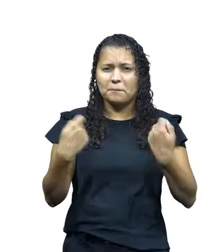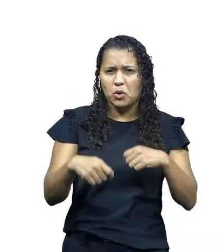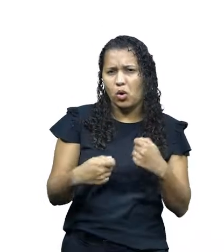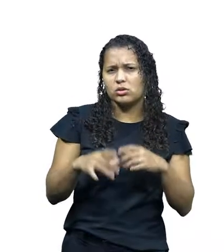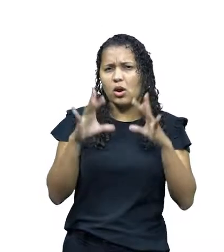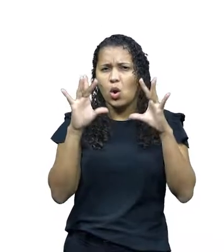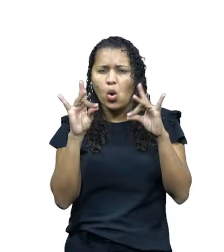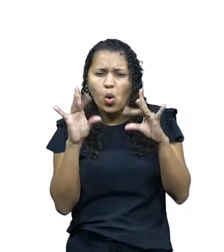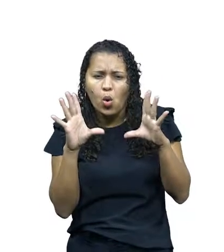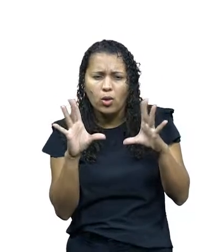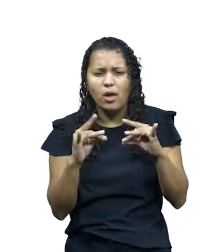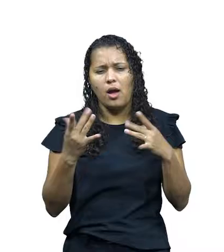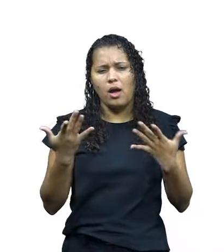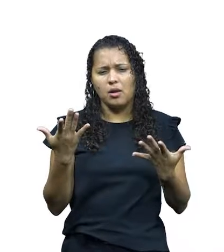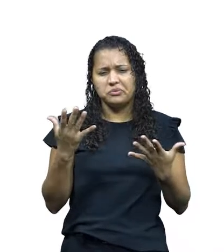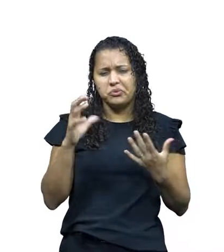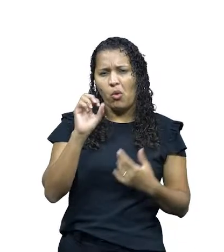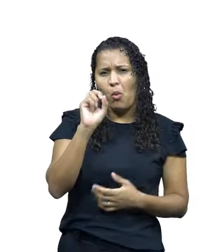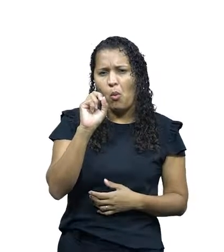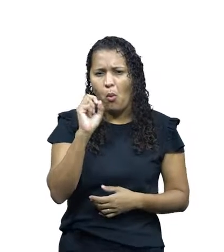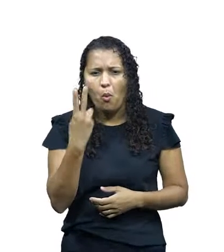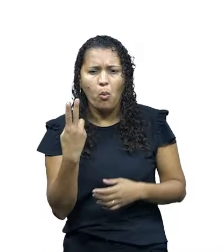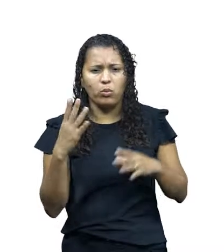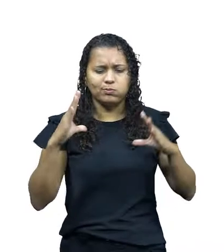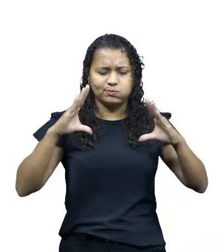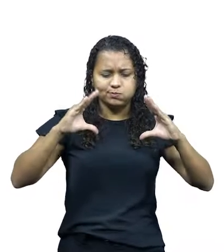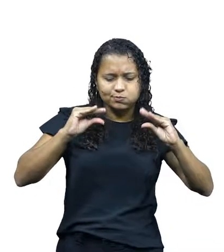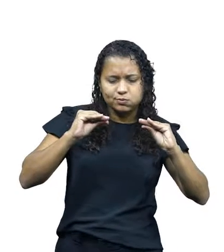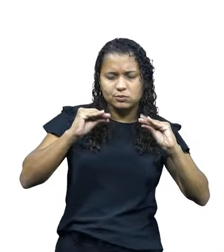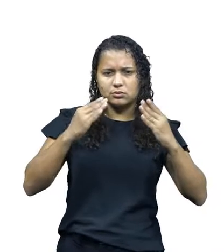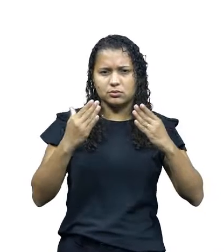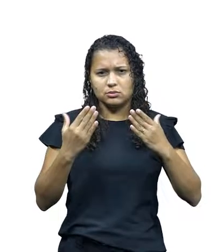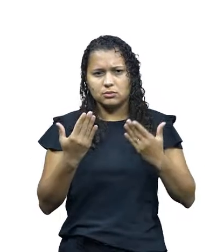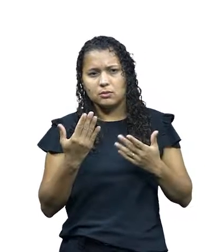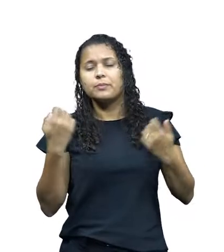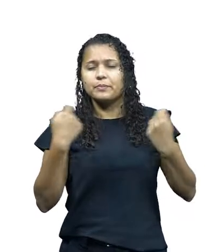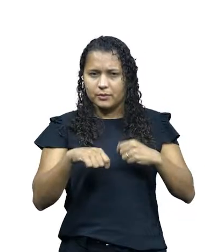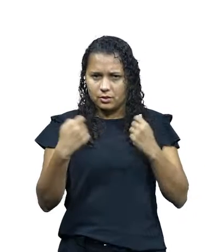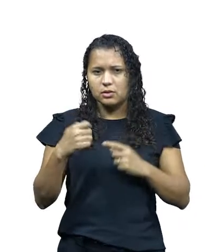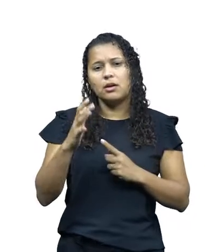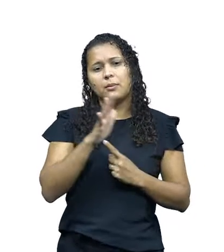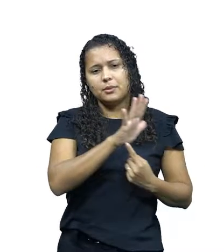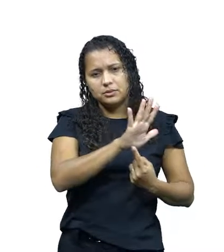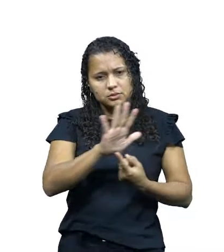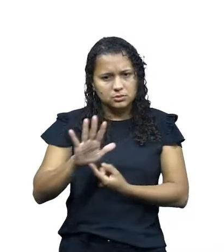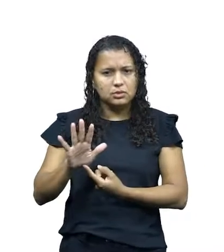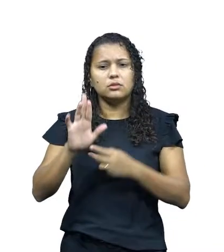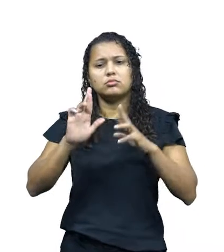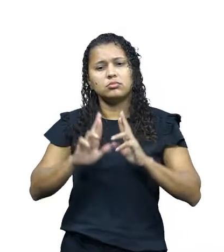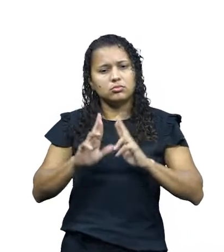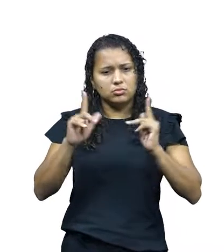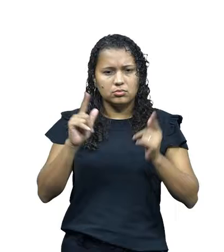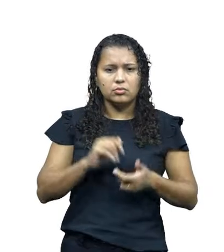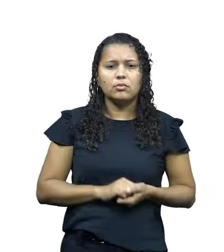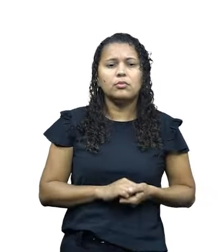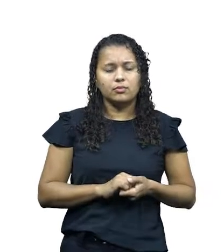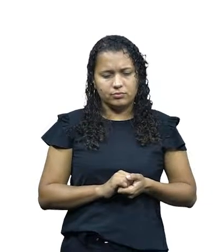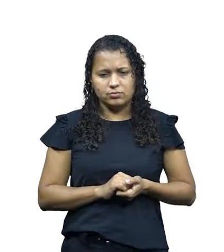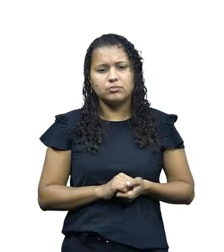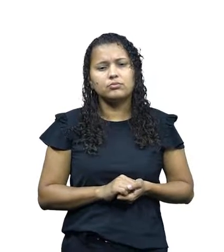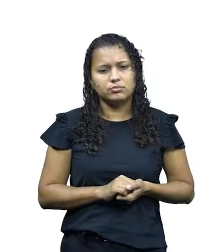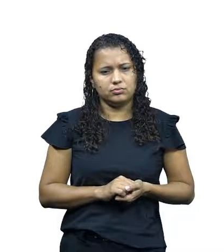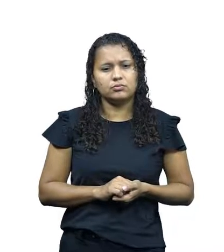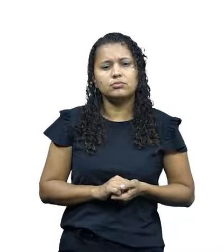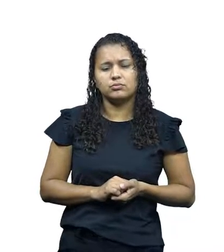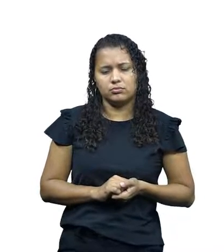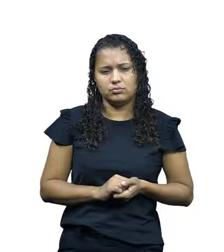sejam soldadas, que sejam rebitadas ou coladas, elas devem ser apresentadas, elas devem